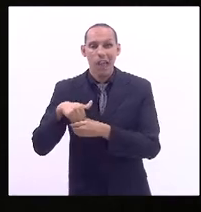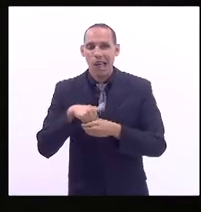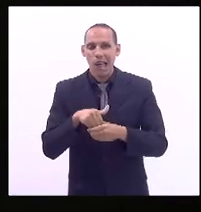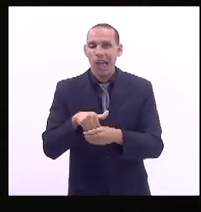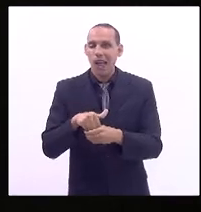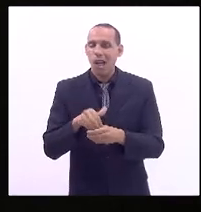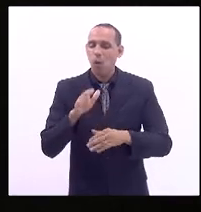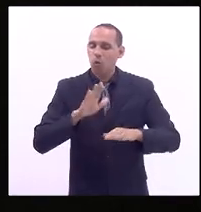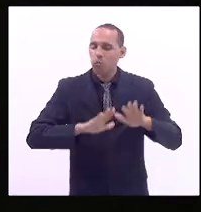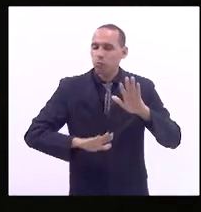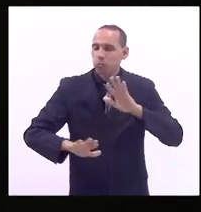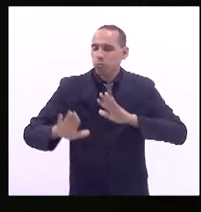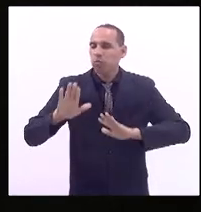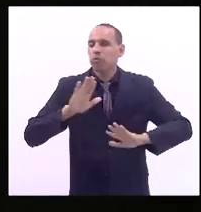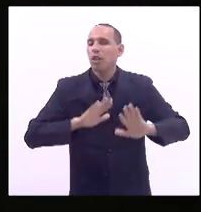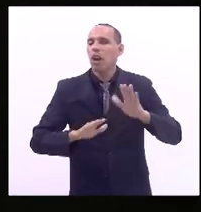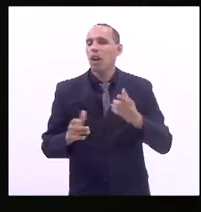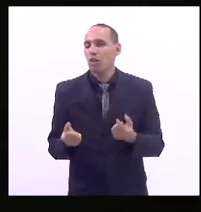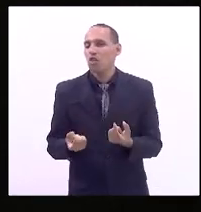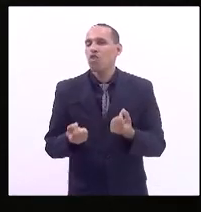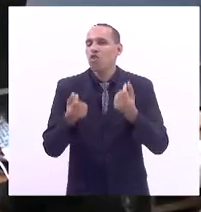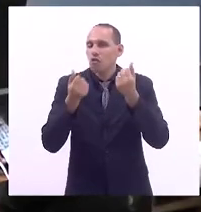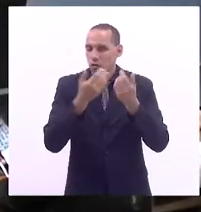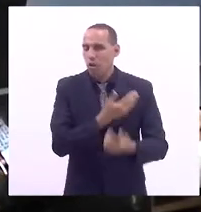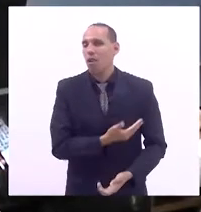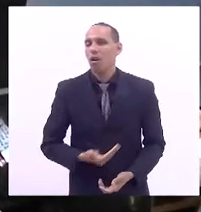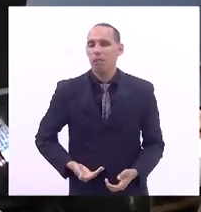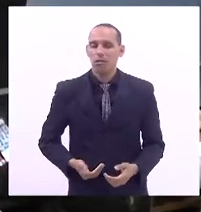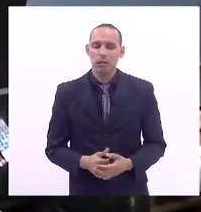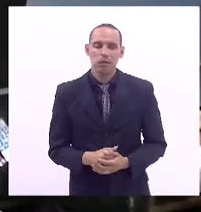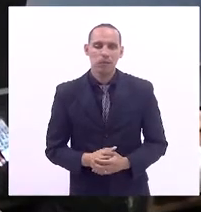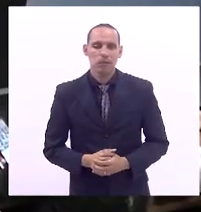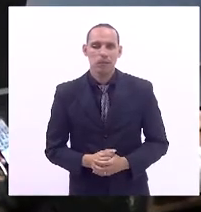muito cuidado com dinheiro público